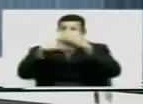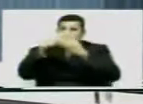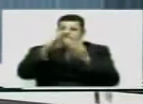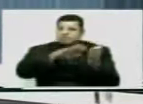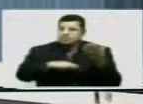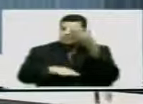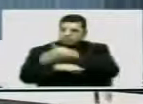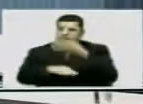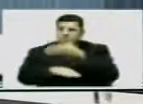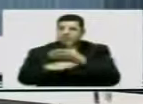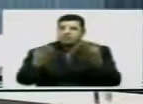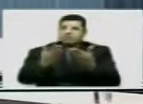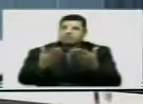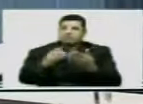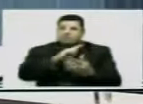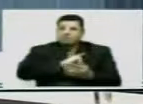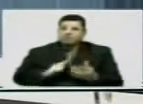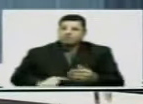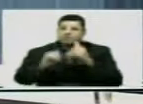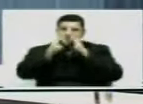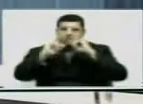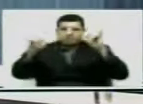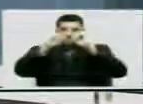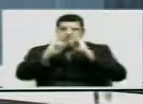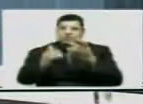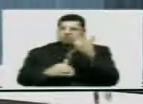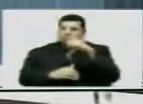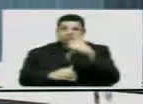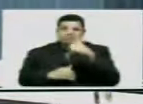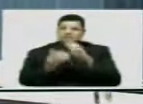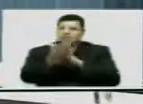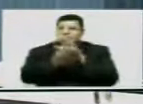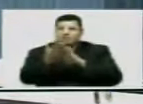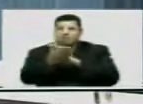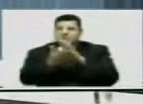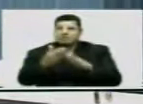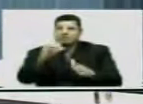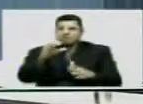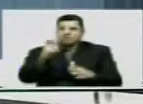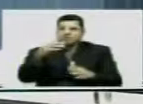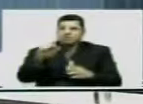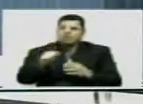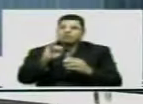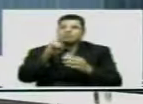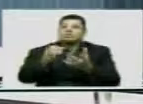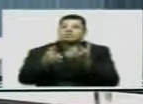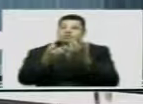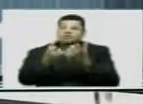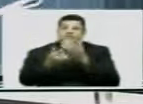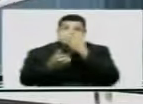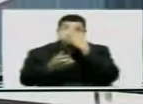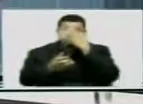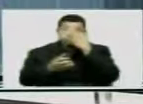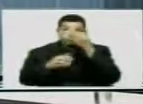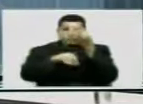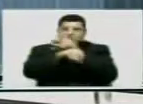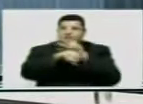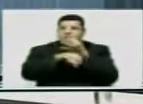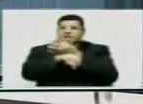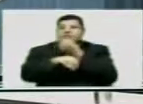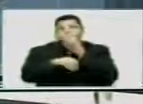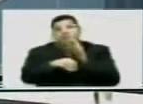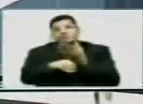obras sairiam, para agora o governador anunciar que não teremos nada para a Copa, a não ser o